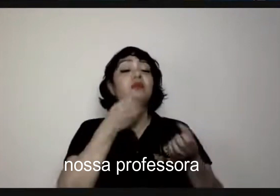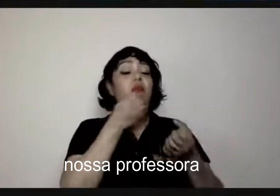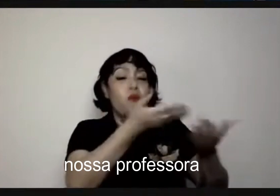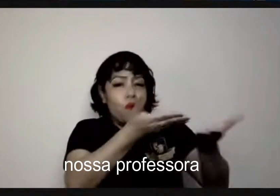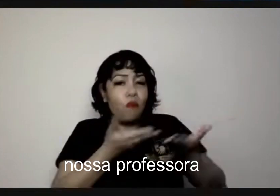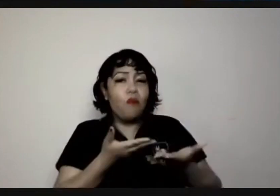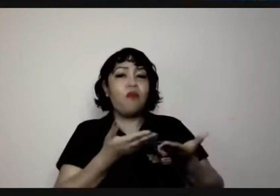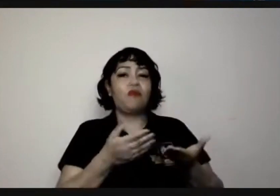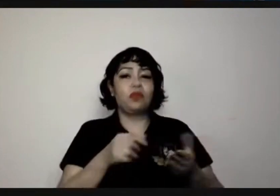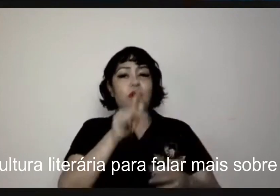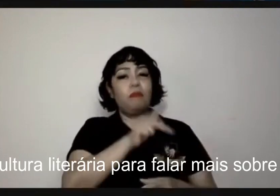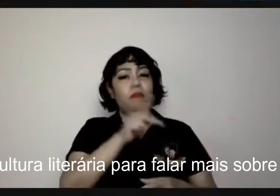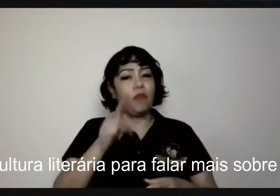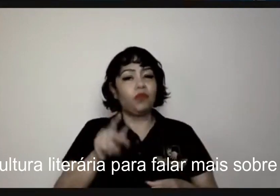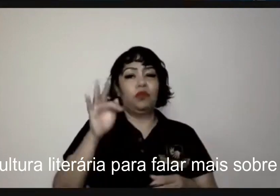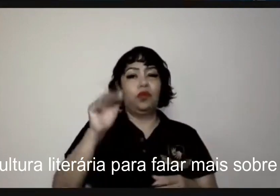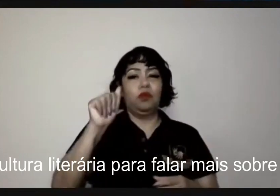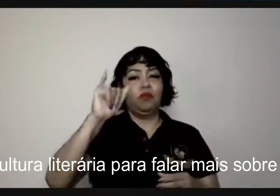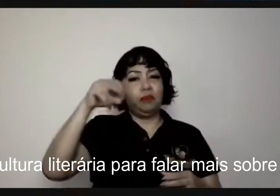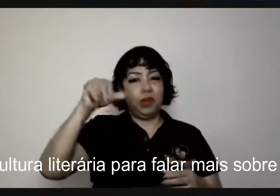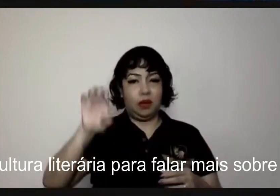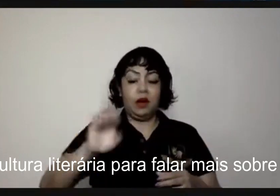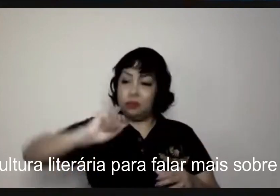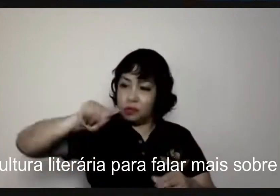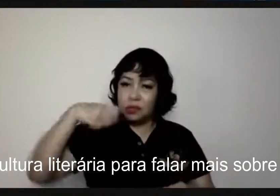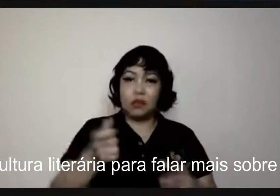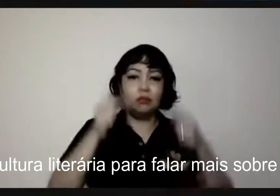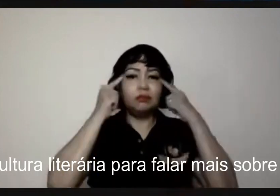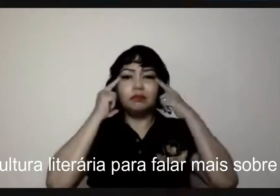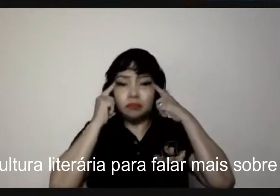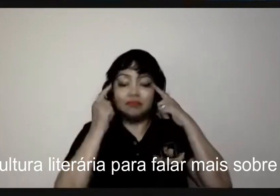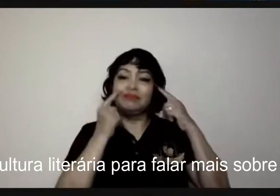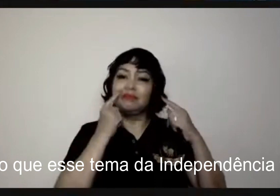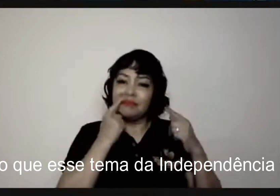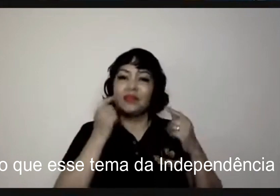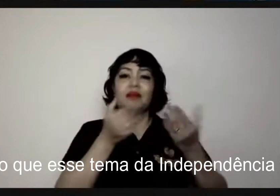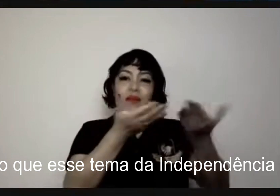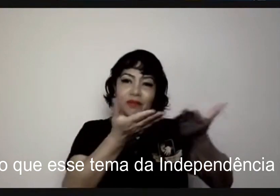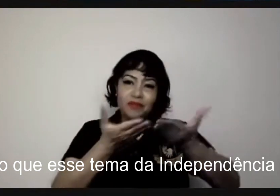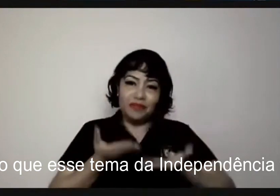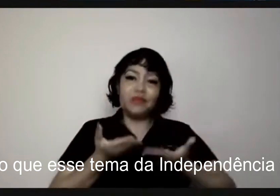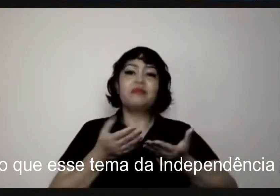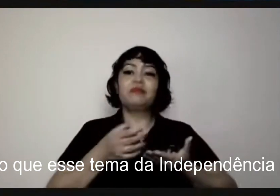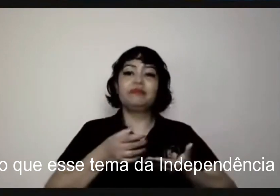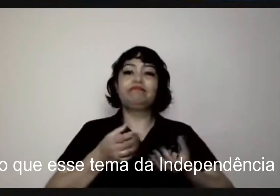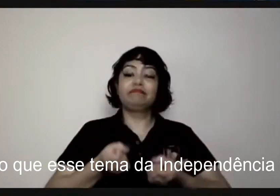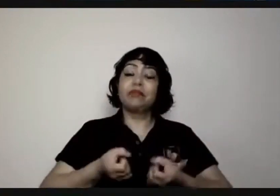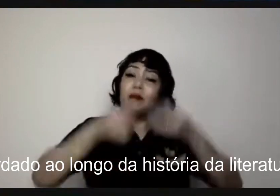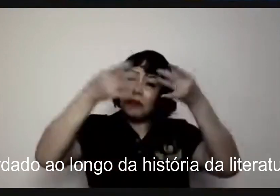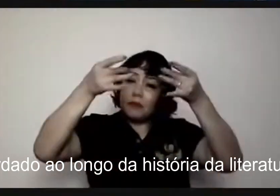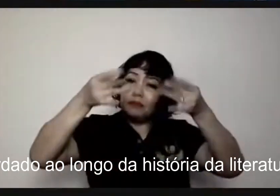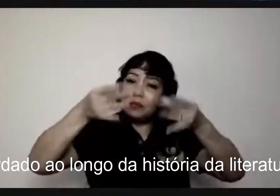nossa professora, nossa consultora literária, para falar mais sobre como que esse tema da independência